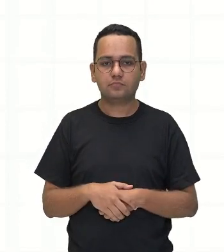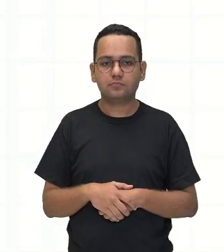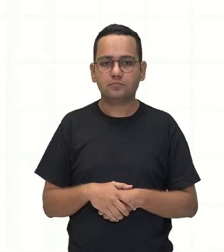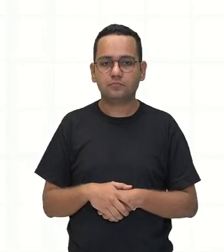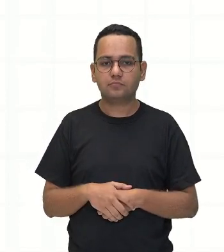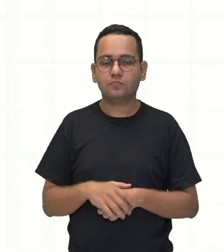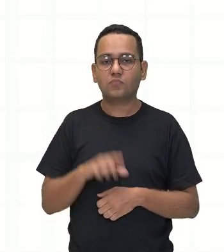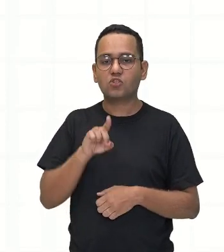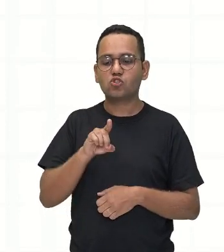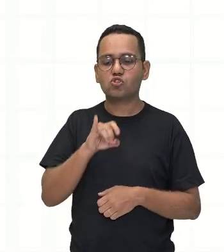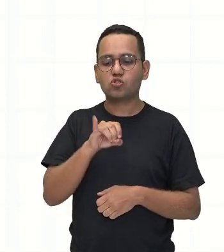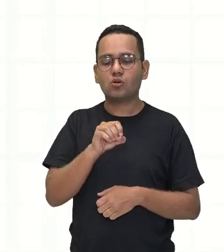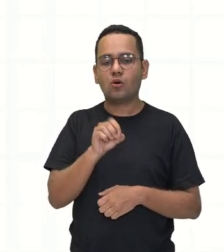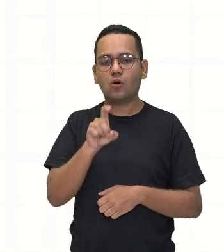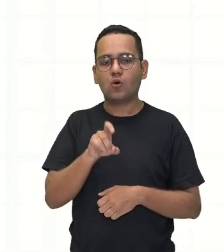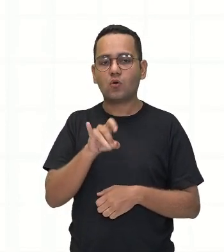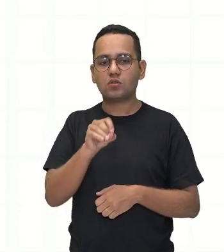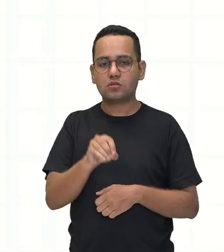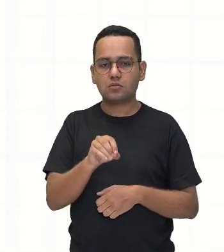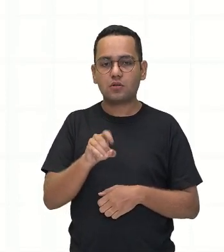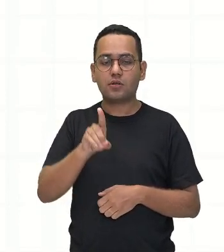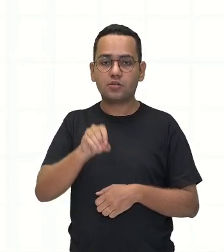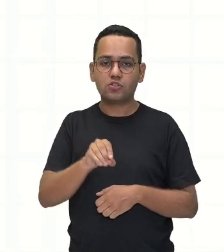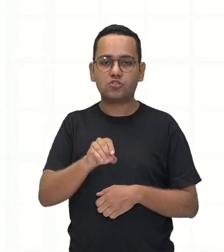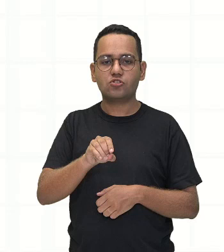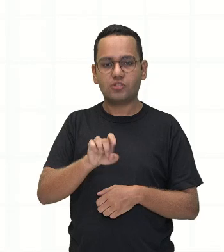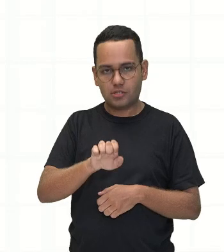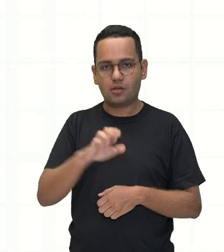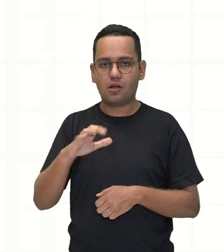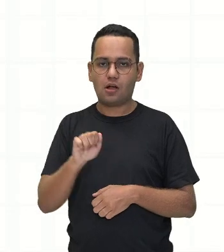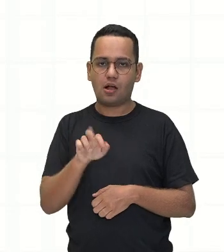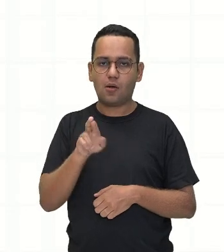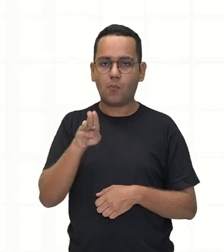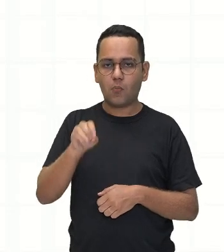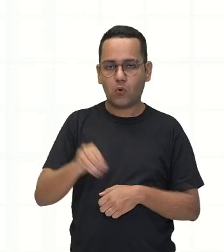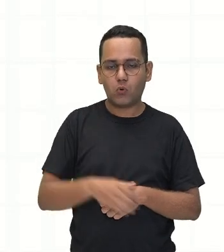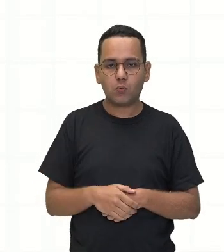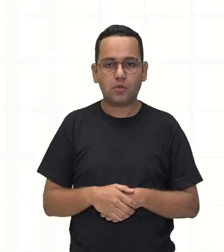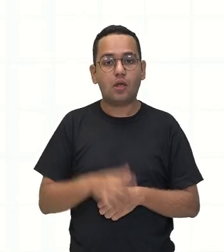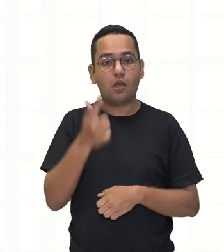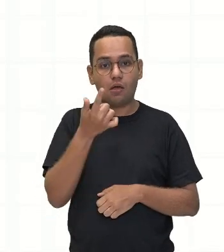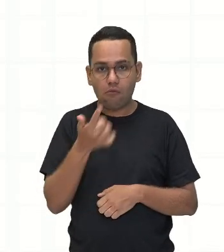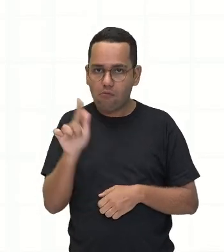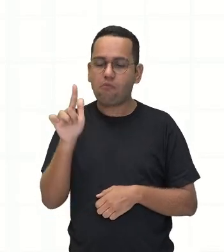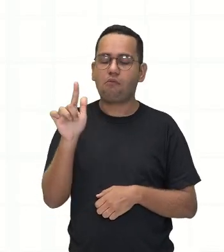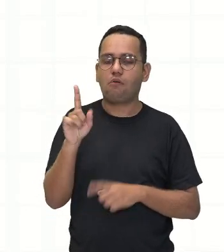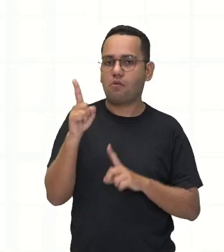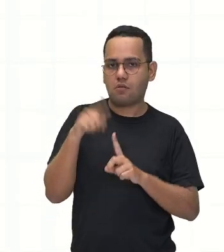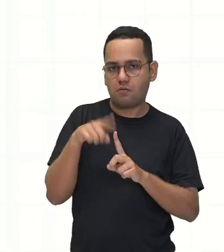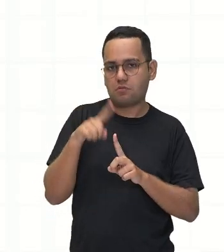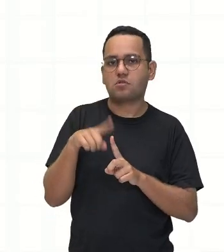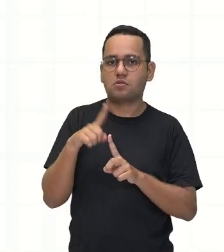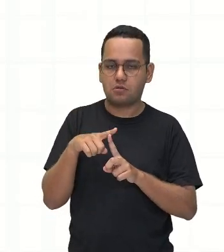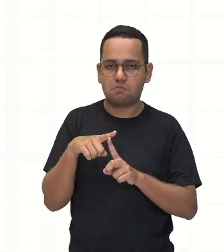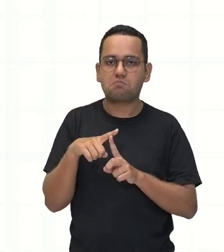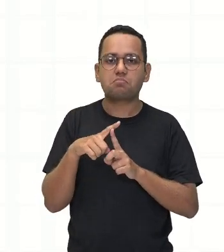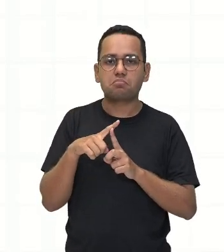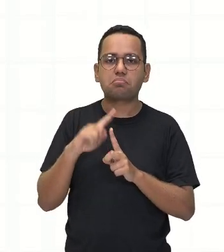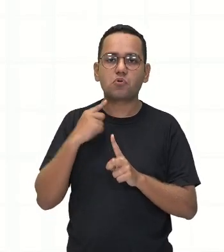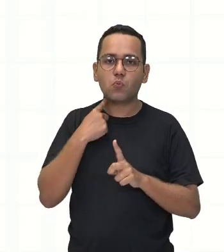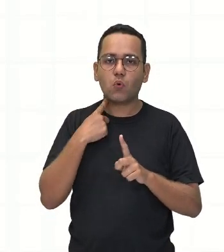dióxido de carbono. Olha só, no dióxido de carbono é um outro poluente atmosférico que nós vamos ver